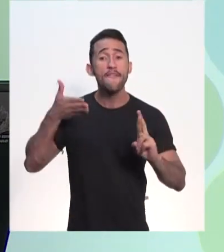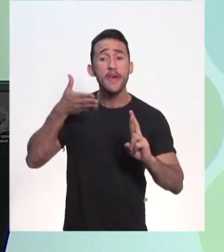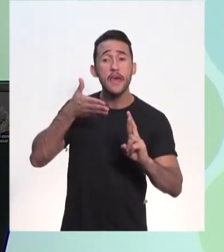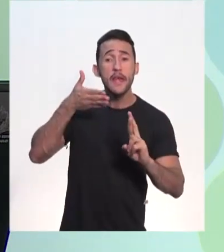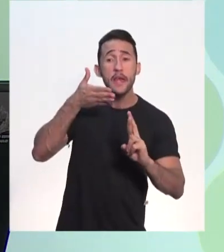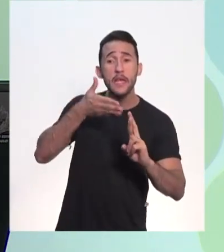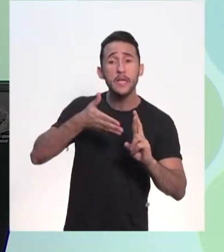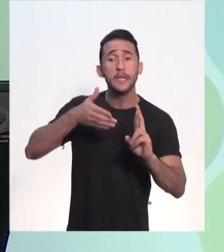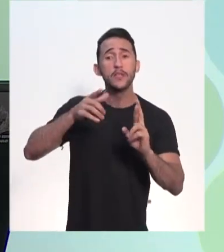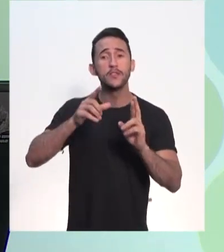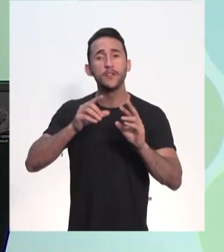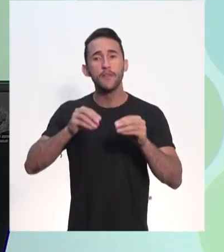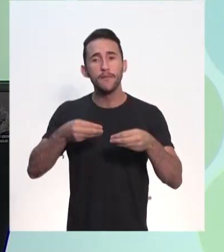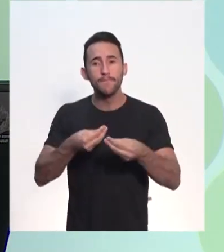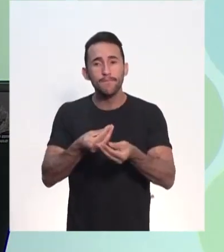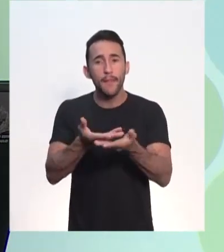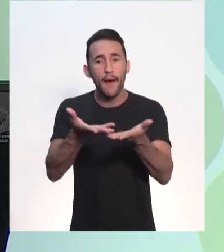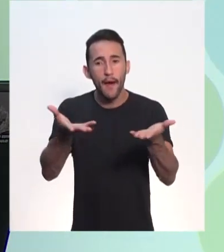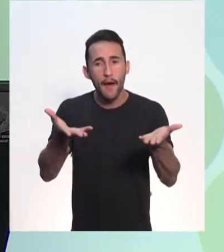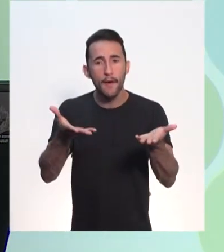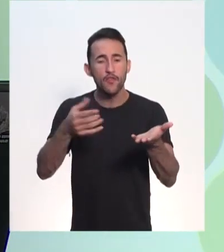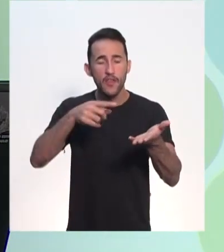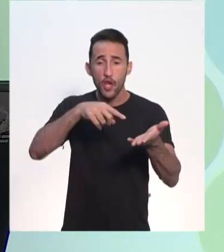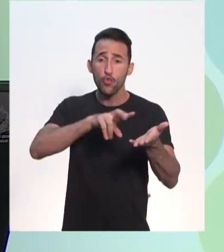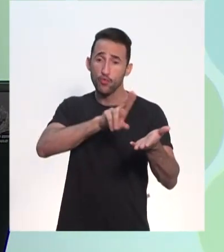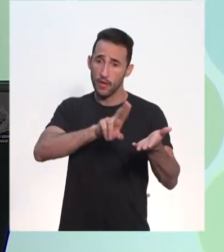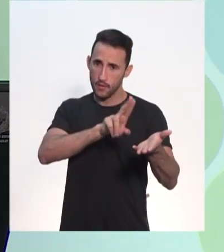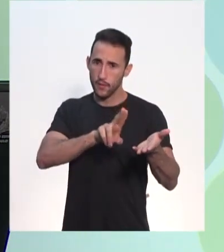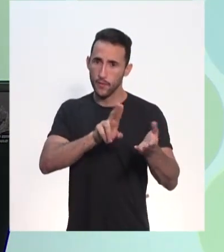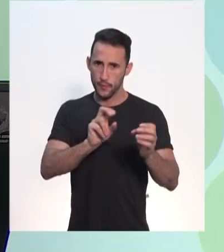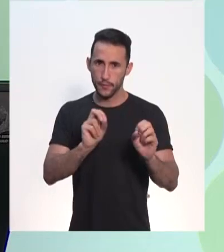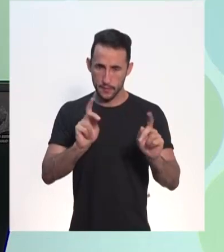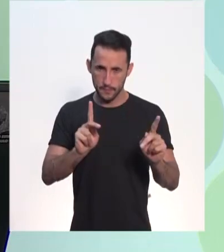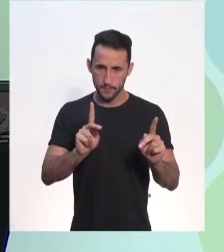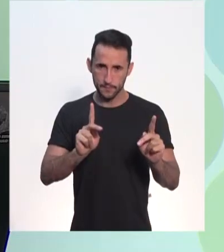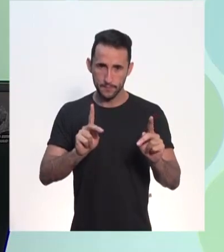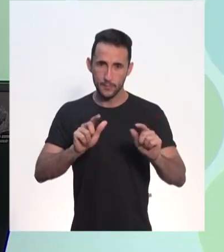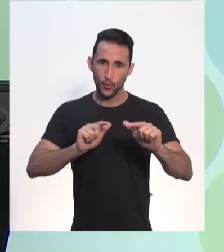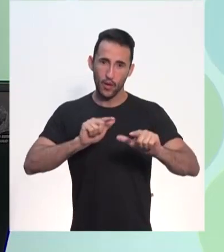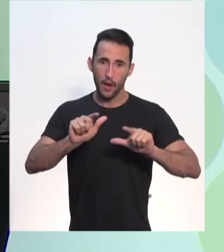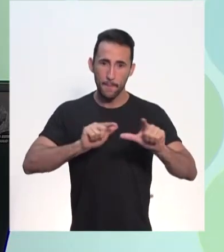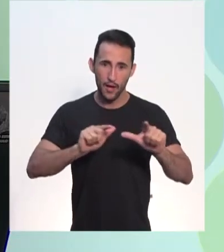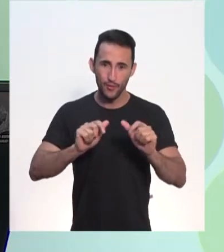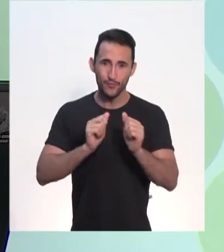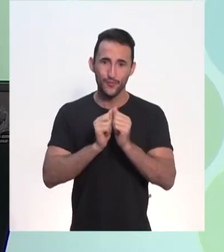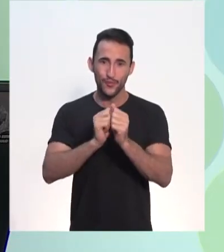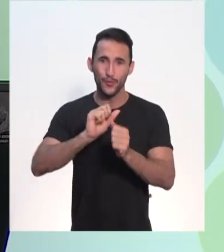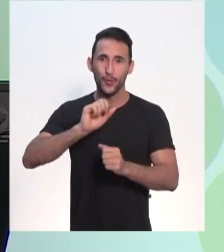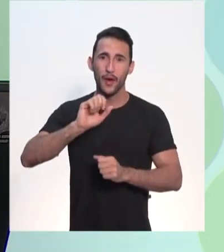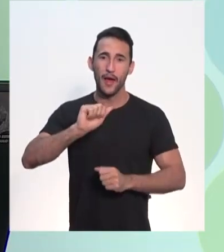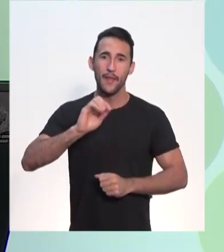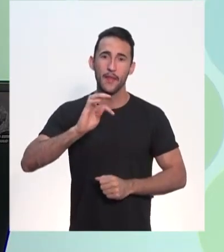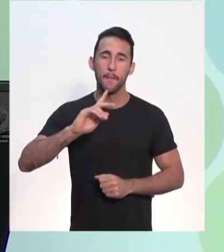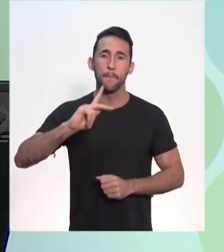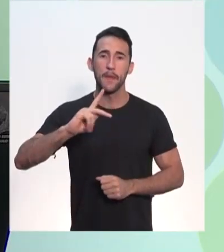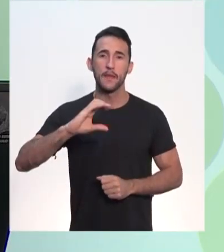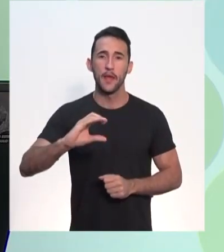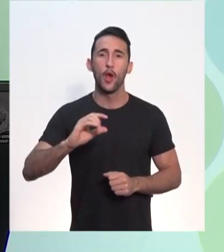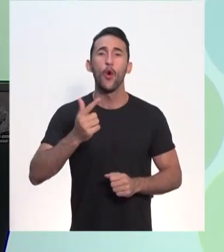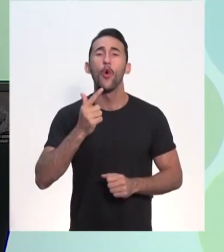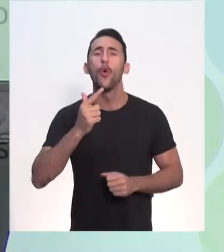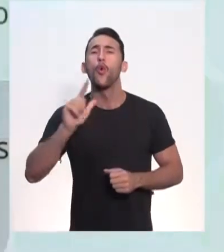desenvolvimento das pautas formativas a partir do dia 5/5. Então, nós vamos comentar daqui a pouco